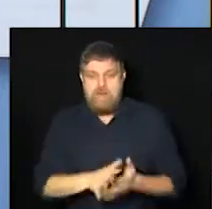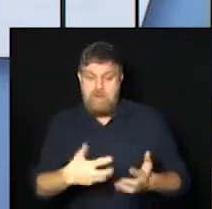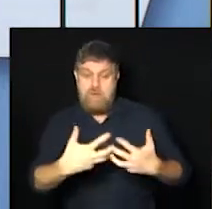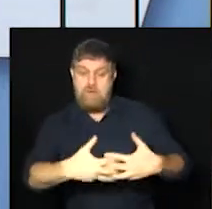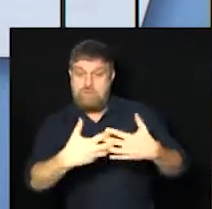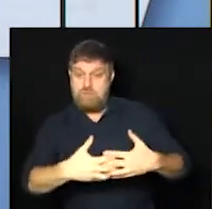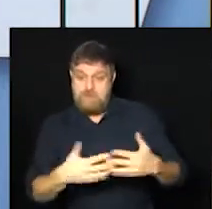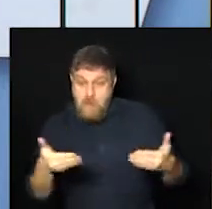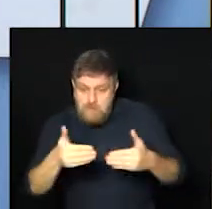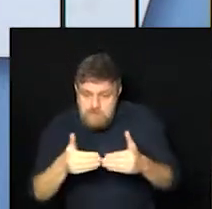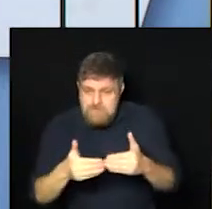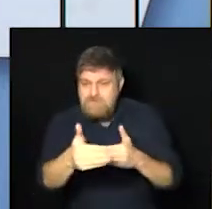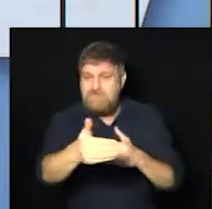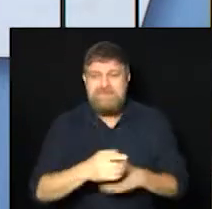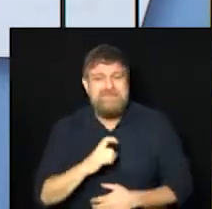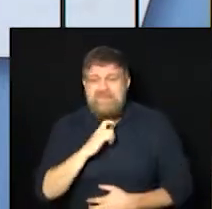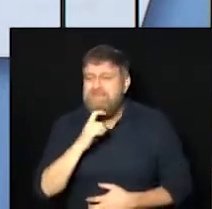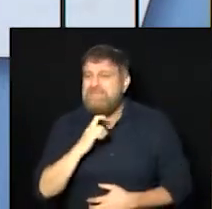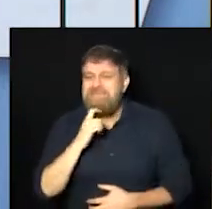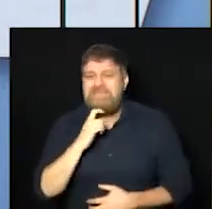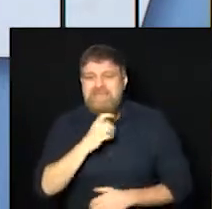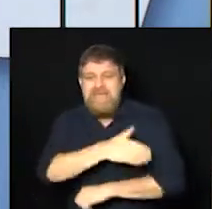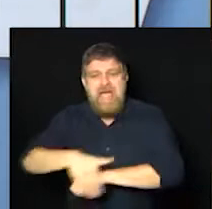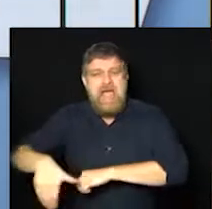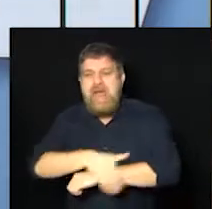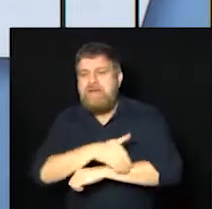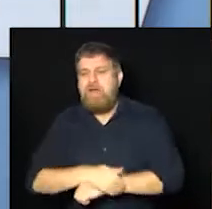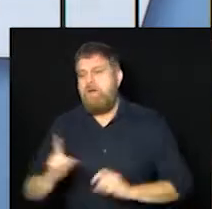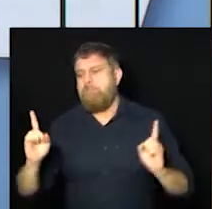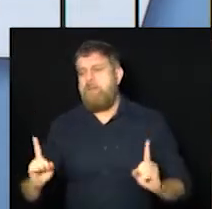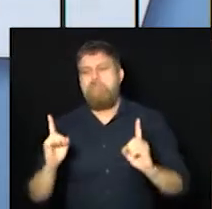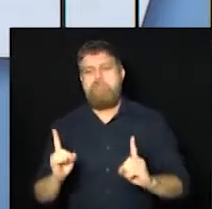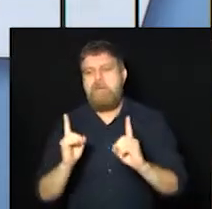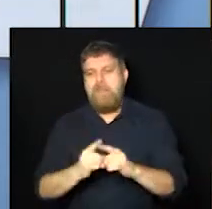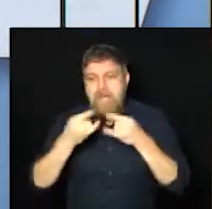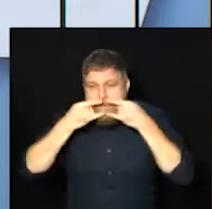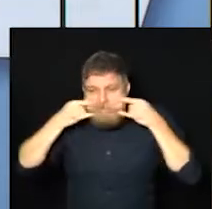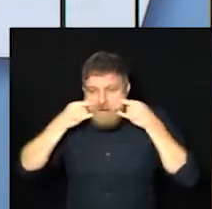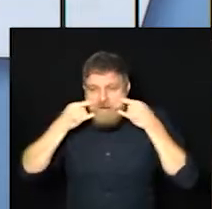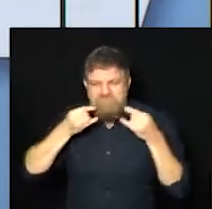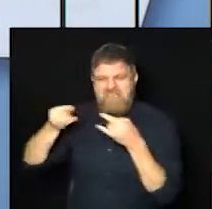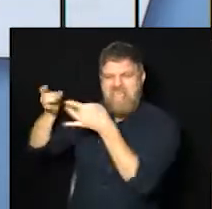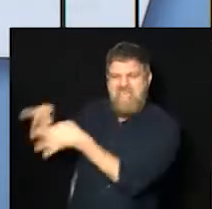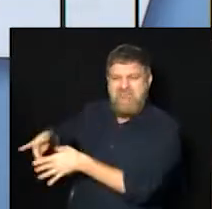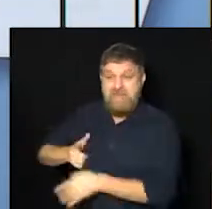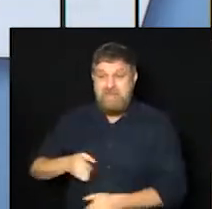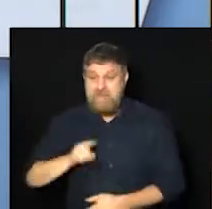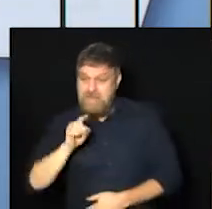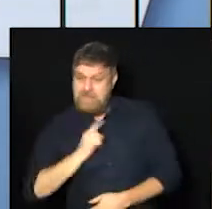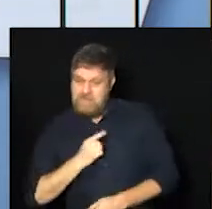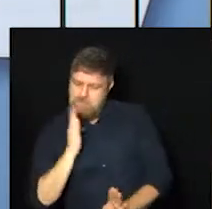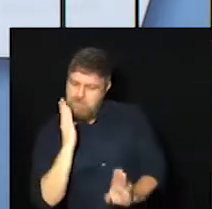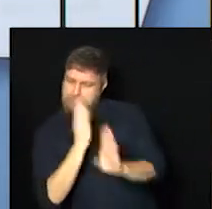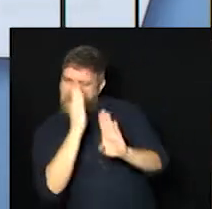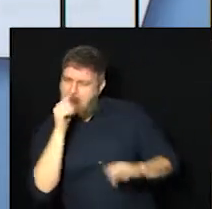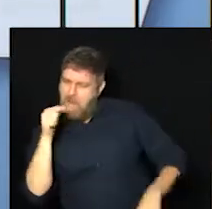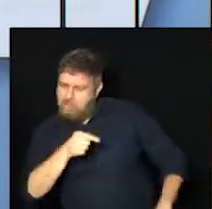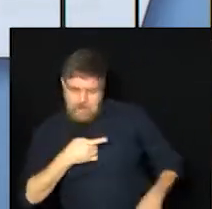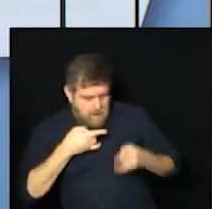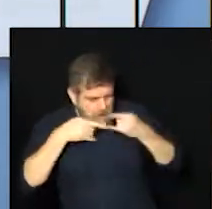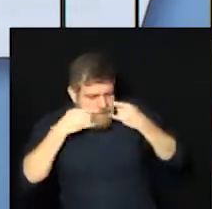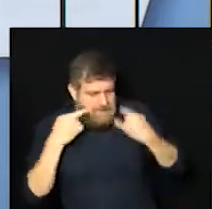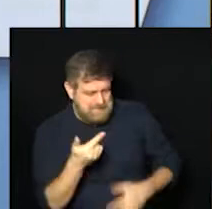de hoje. Ninguém pode andar na rua sem máscara. Quem for pego flagrado sem essa máscara, que hoje é